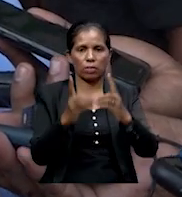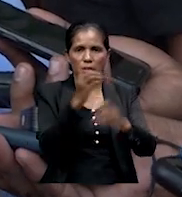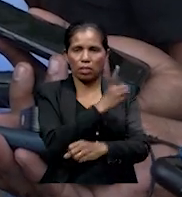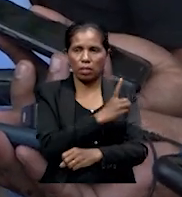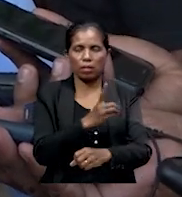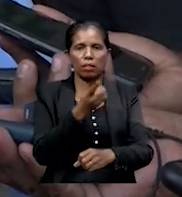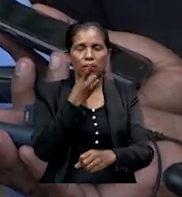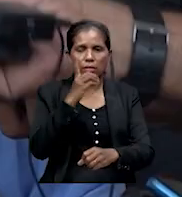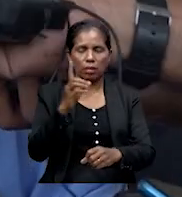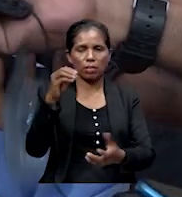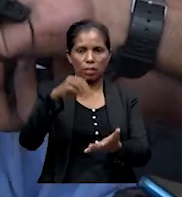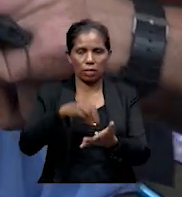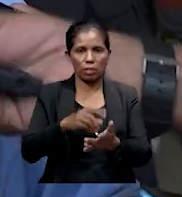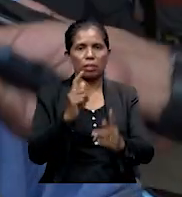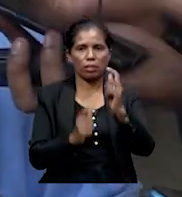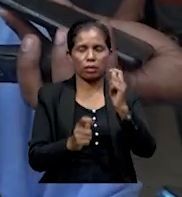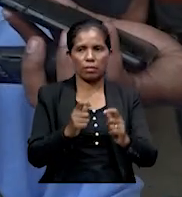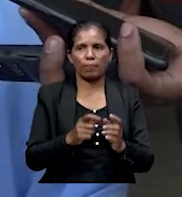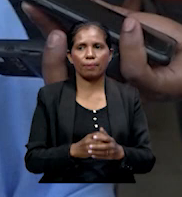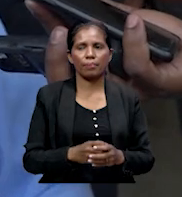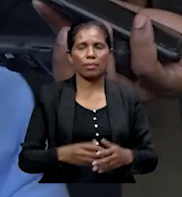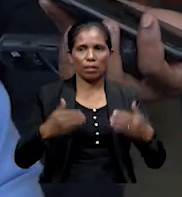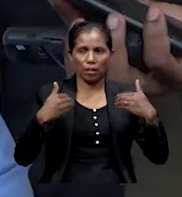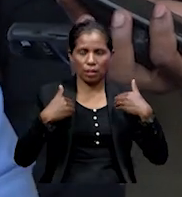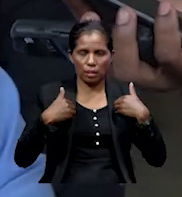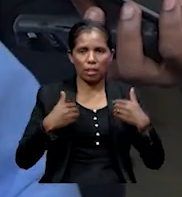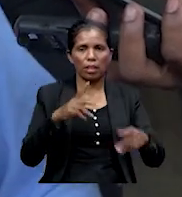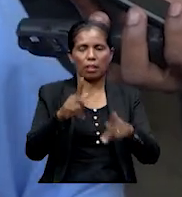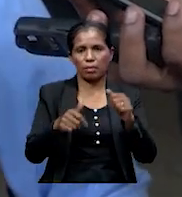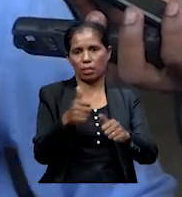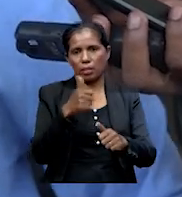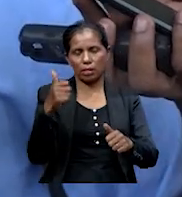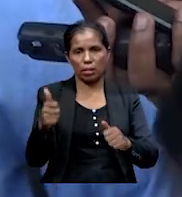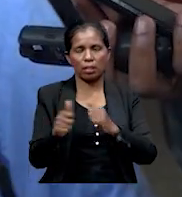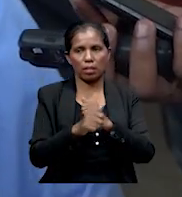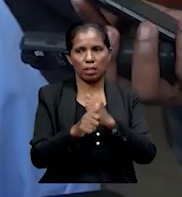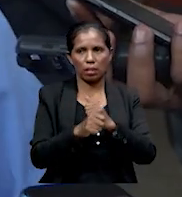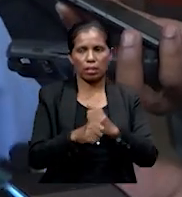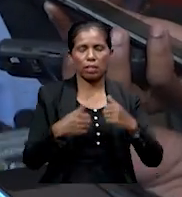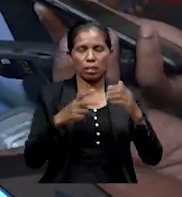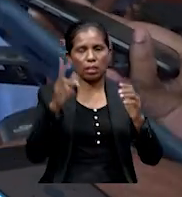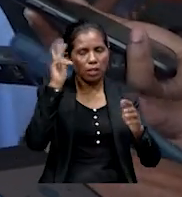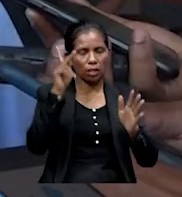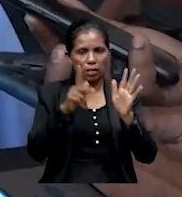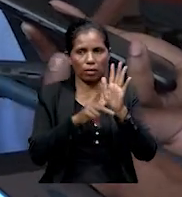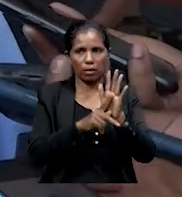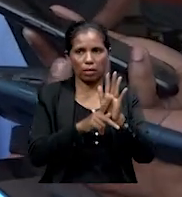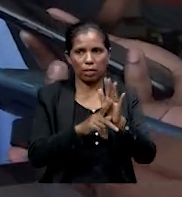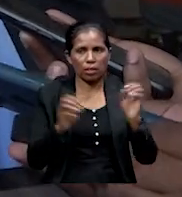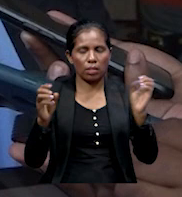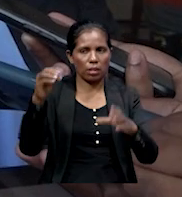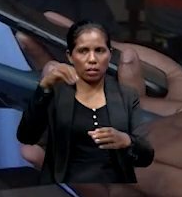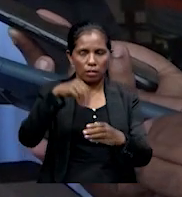o se tribunal hatung oi a razão kata ia argir o balu a neve maki ia filmazen kata sira la